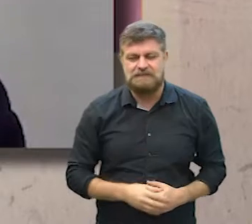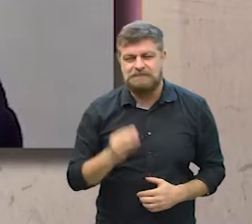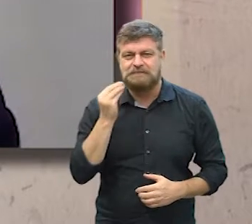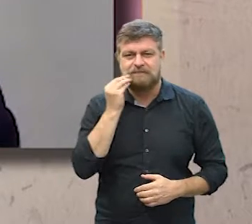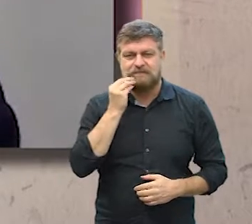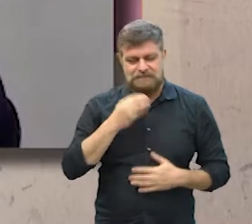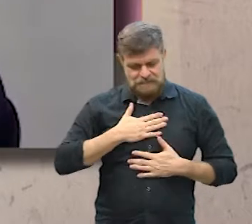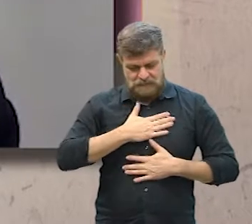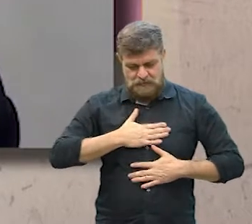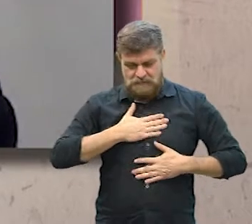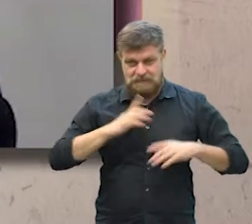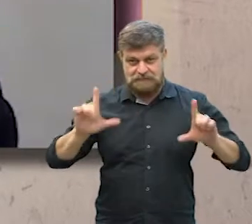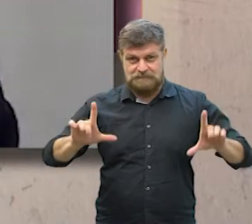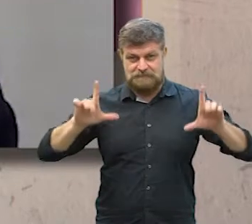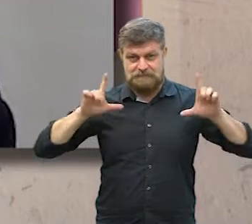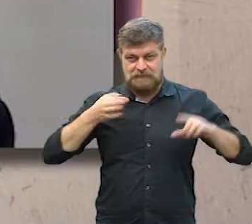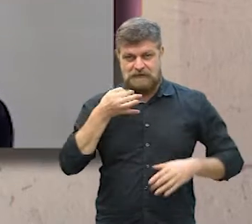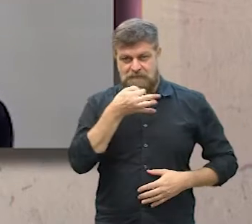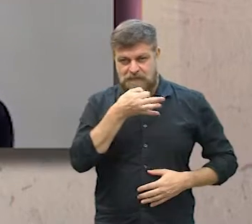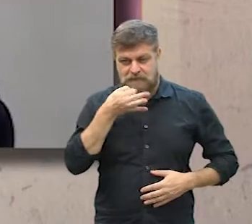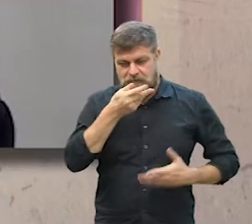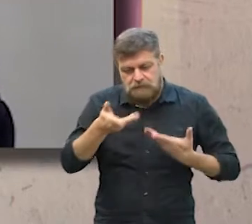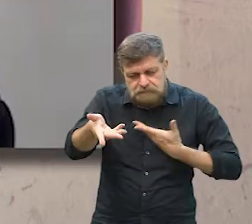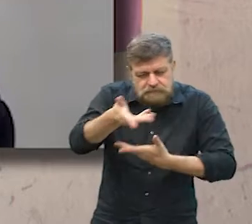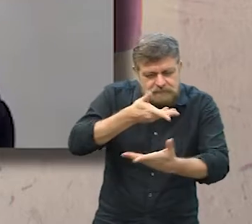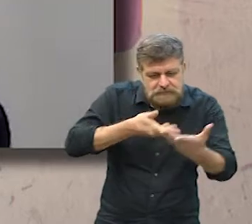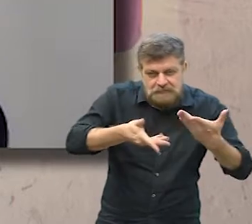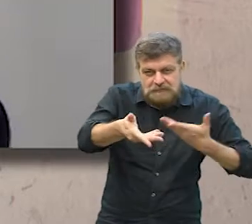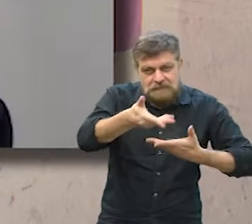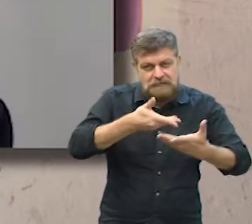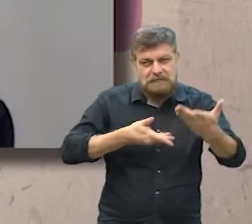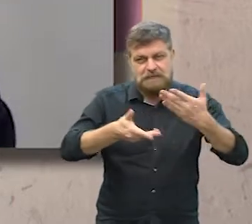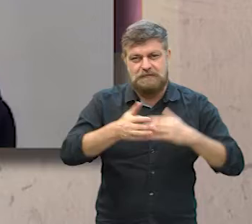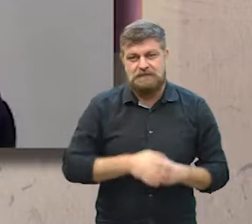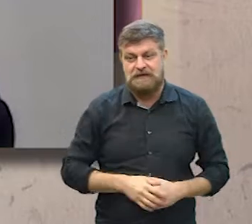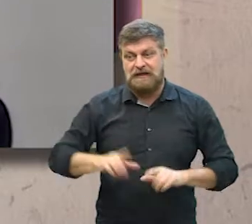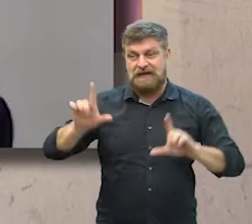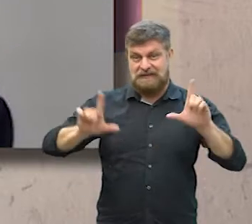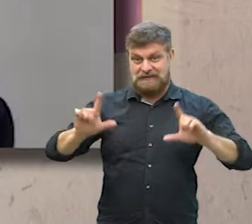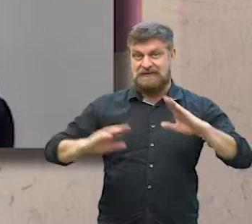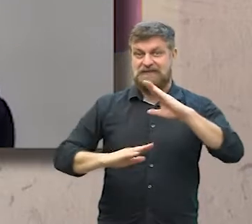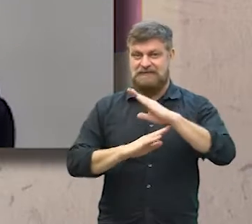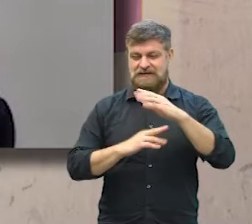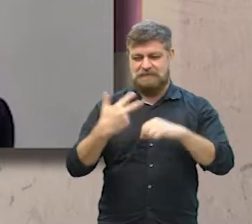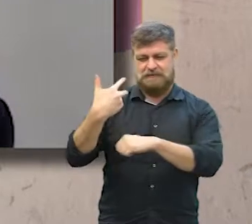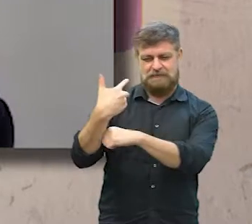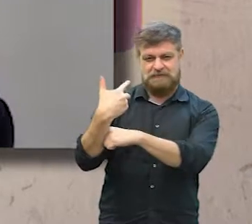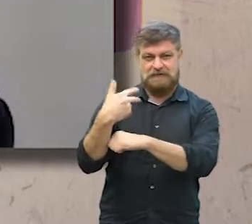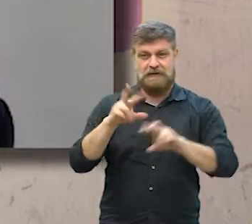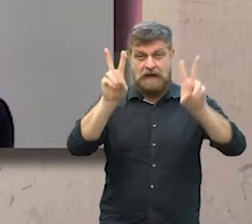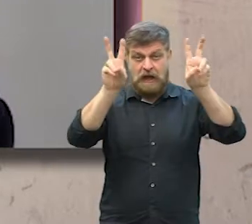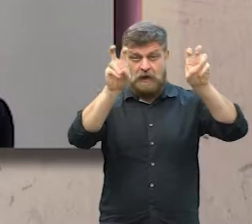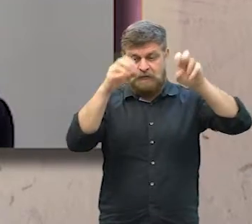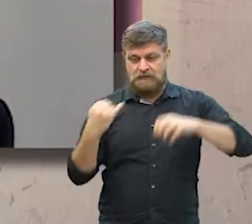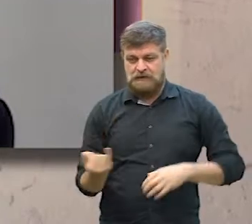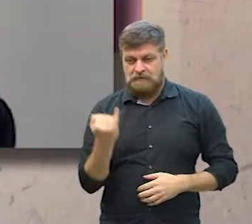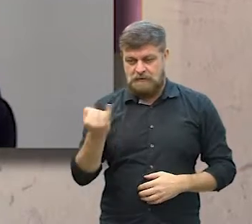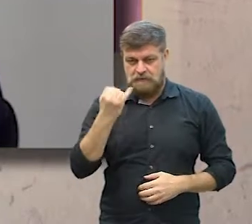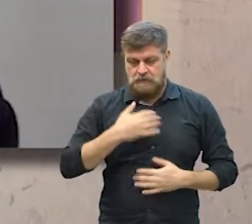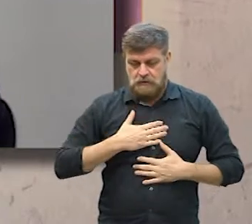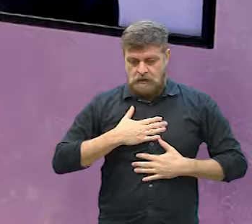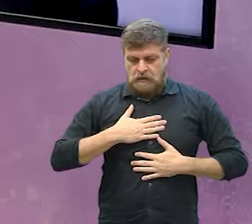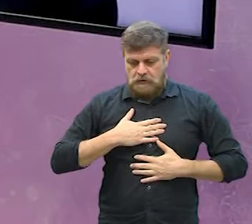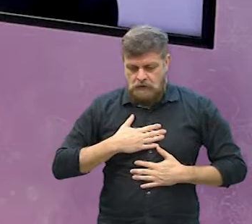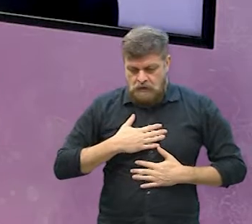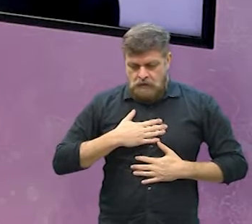né? É um prazer estar aqui falando com você, com todo o seu público e com a TV Câmara sobre esse tema tão importante que é a asma